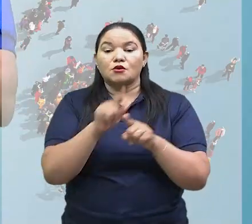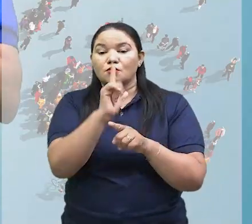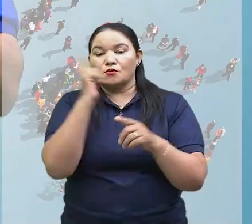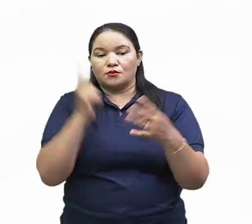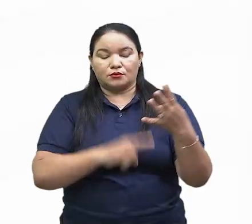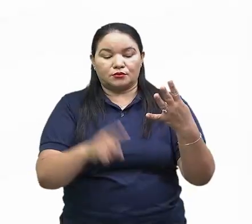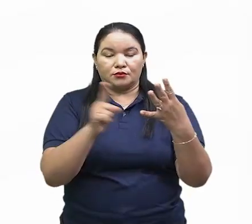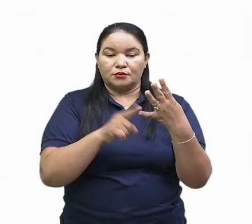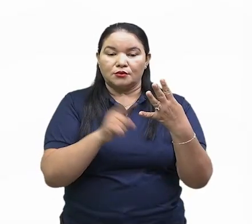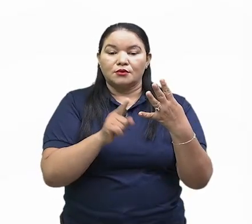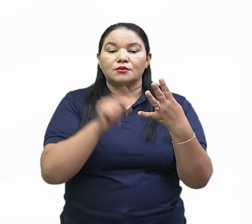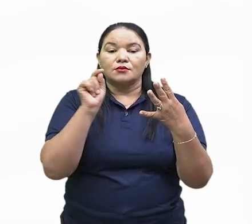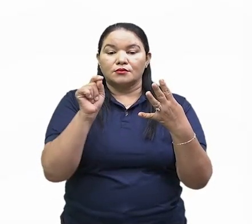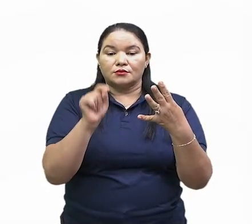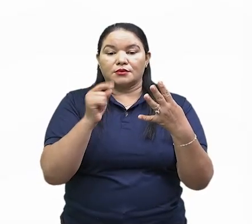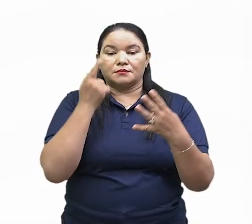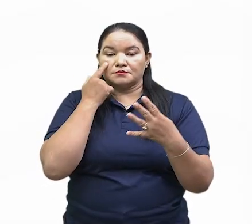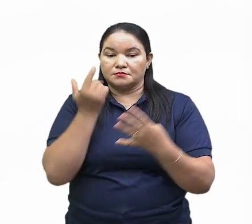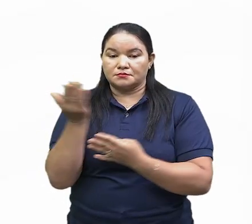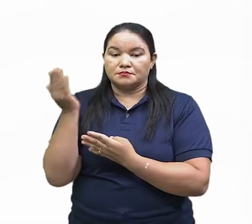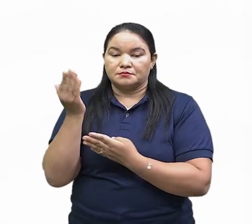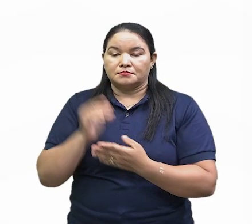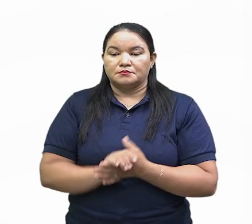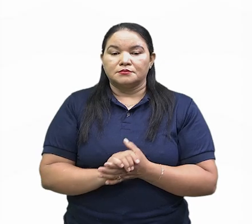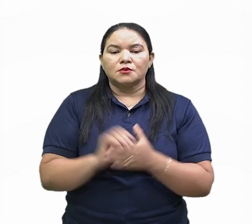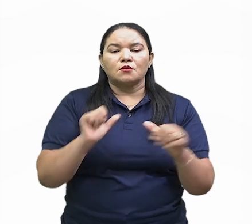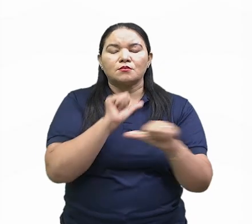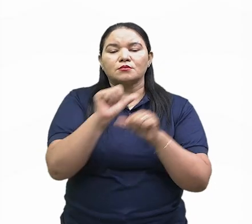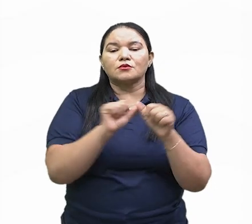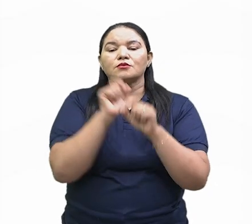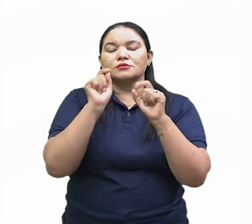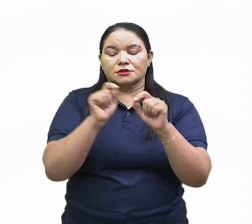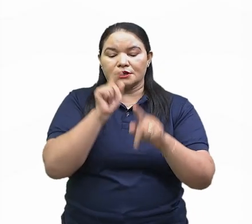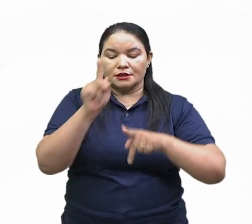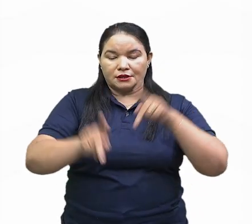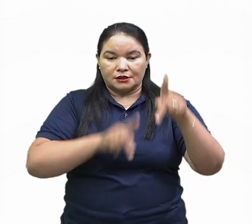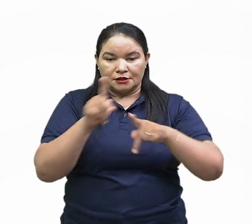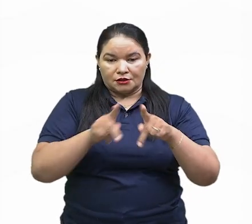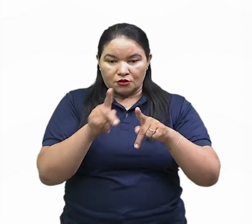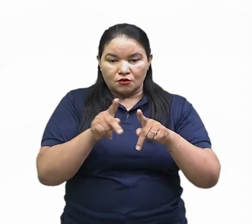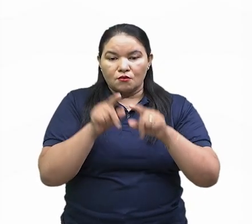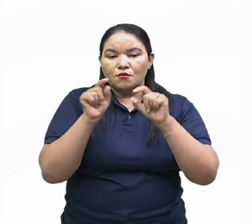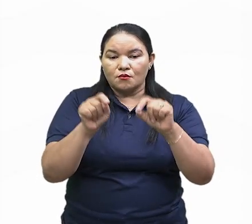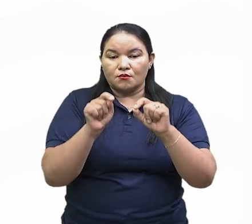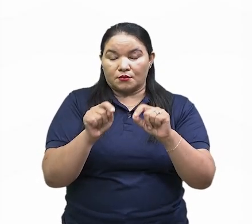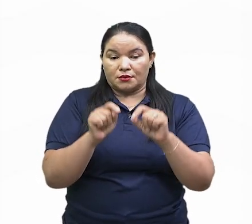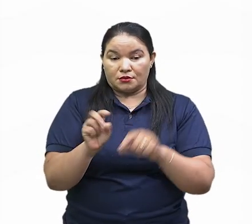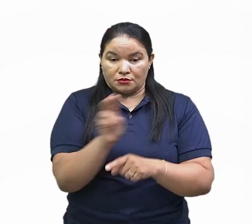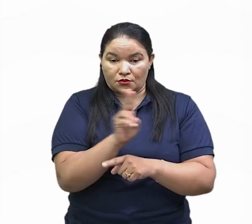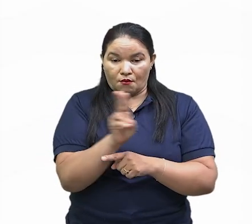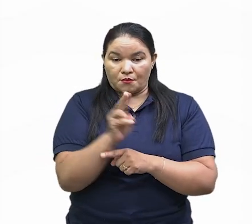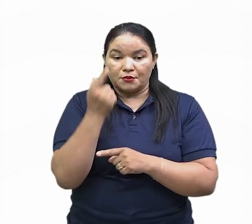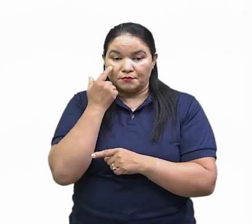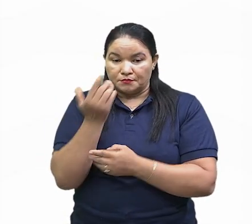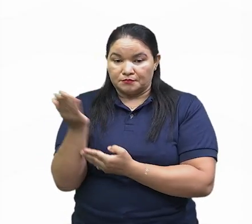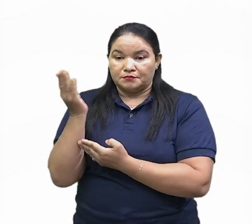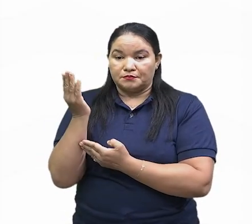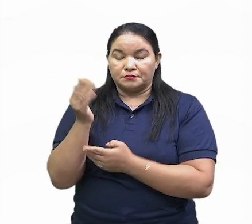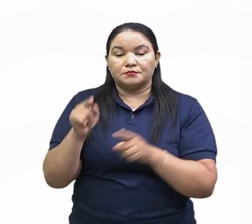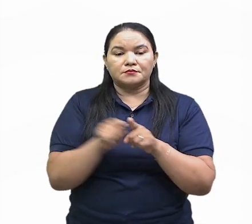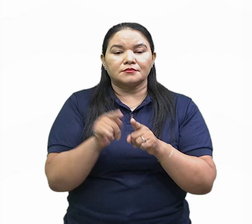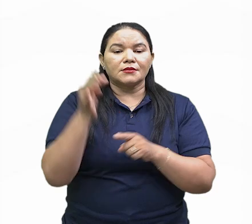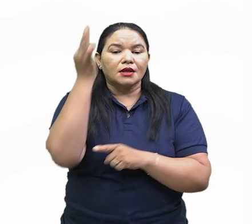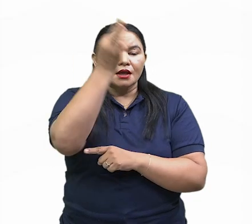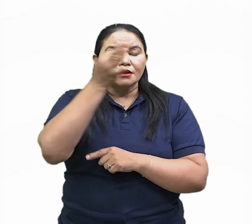teoria de transição demográfica, ok? Agora, essa teoria, né,